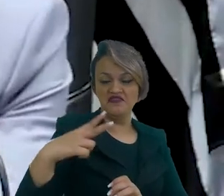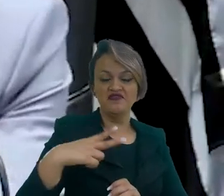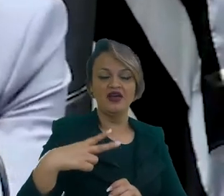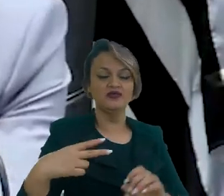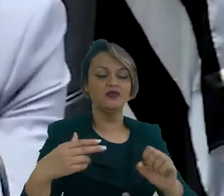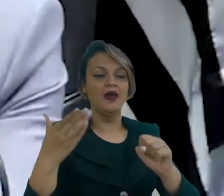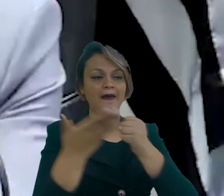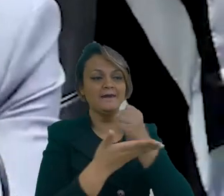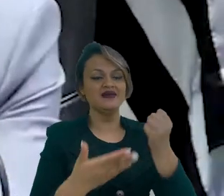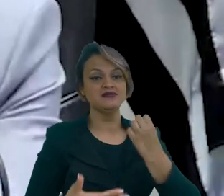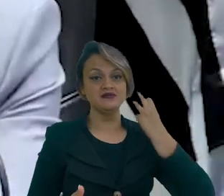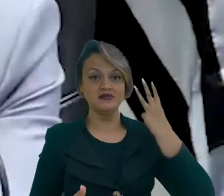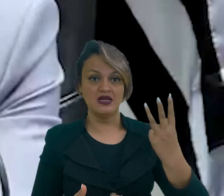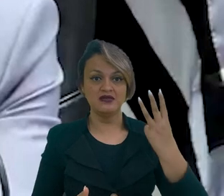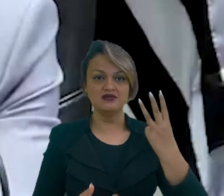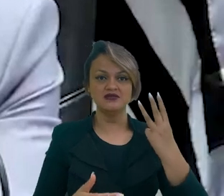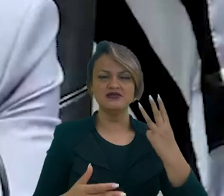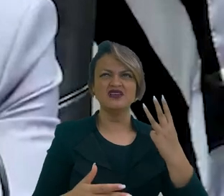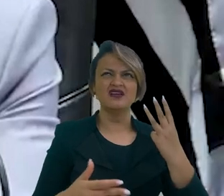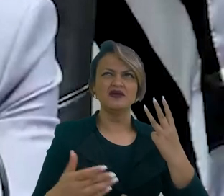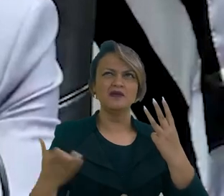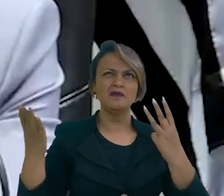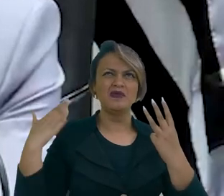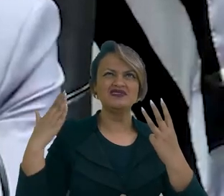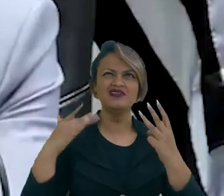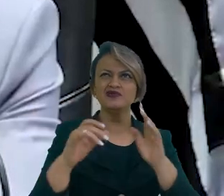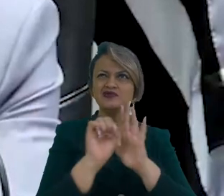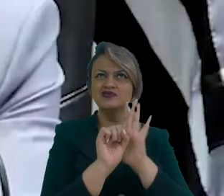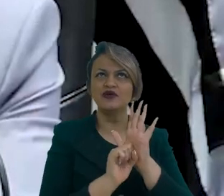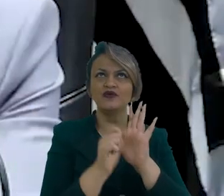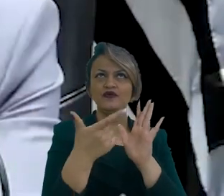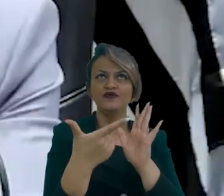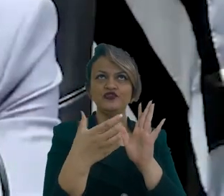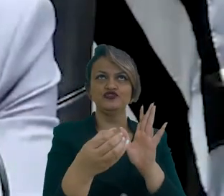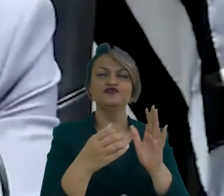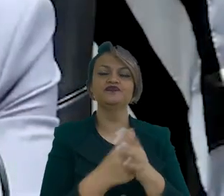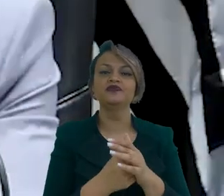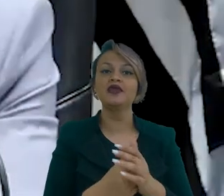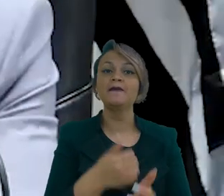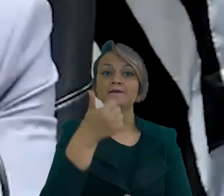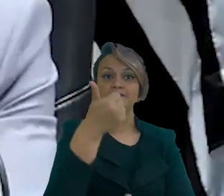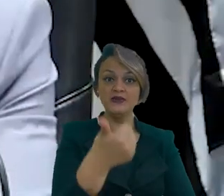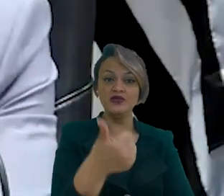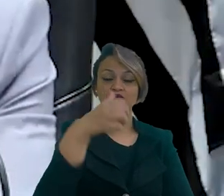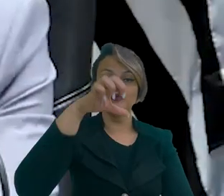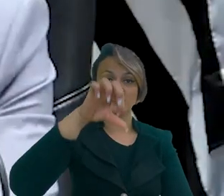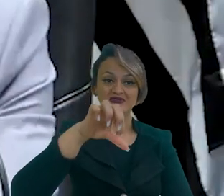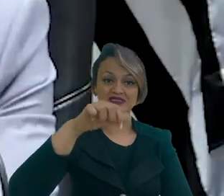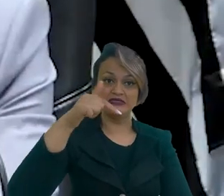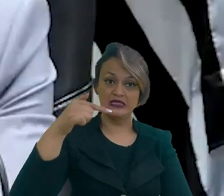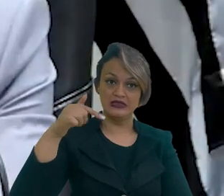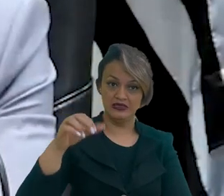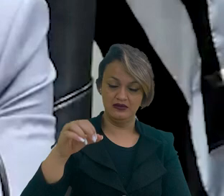privado em três grandes peixes nas décadas da segunda metade do século 20